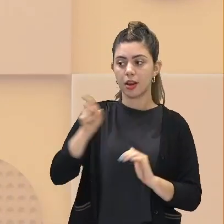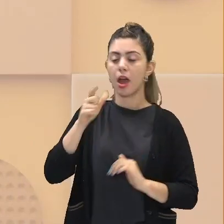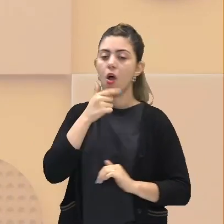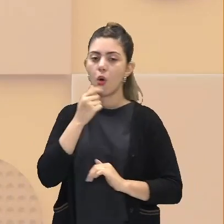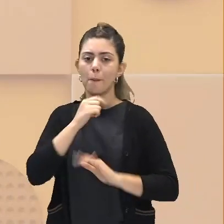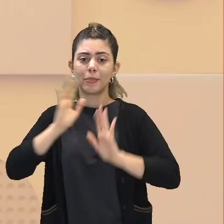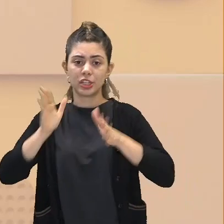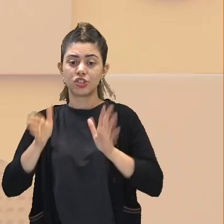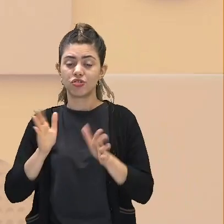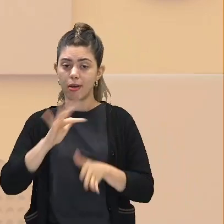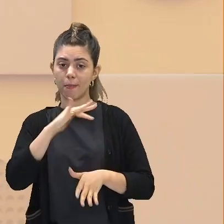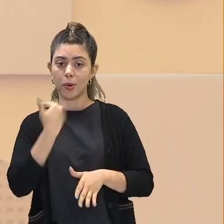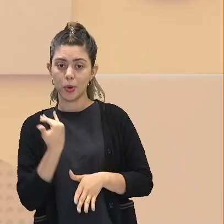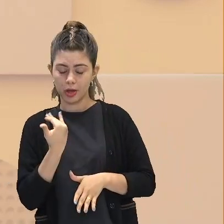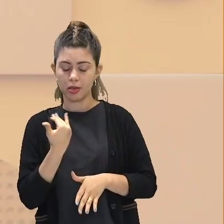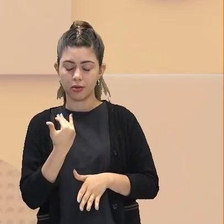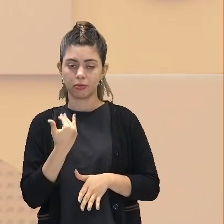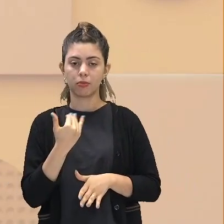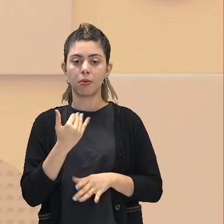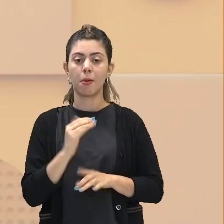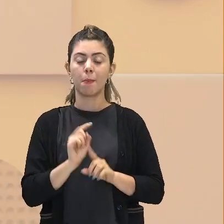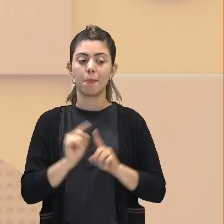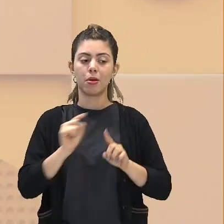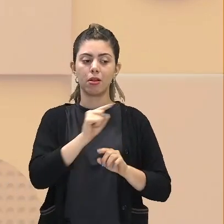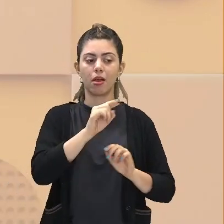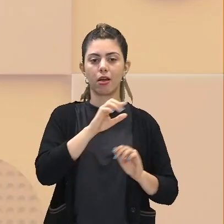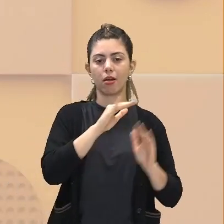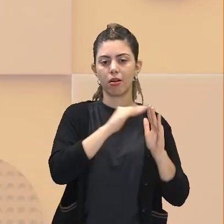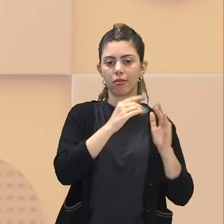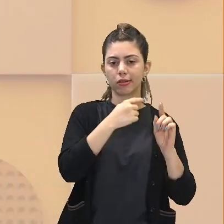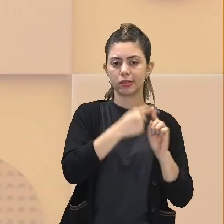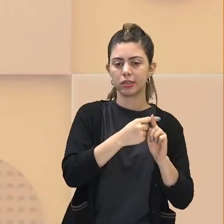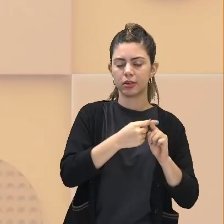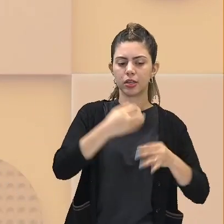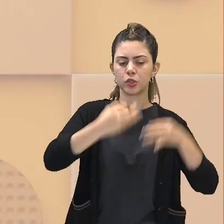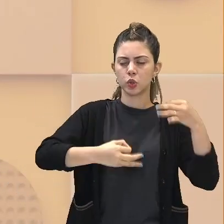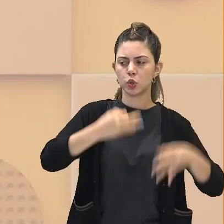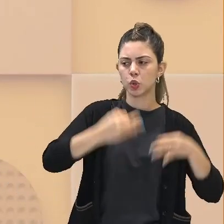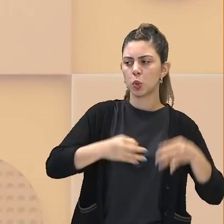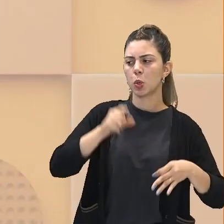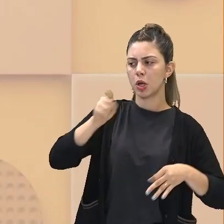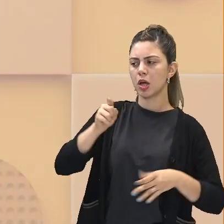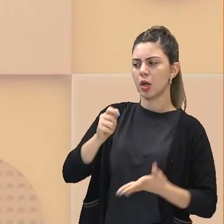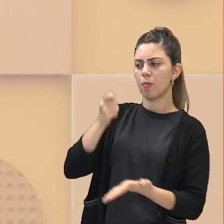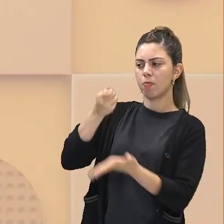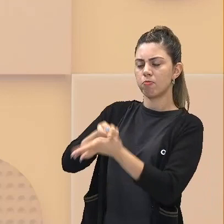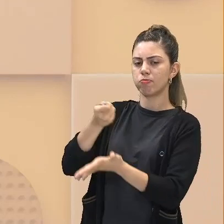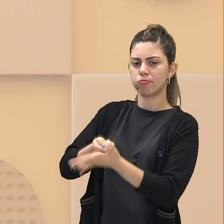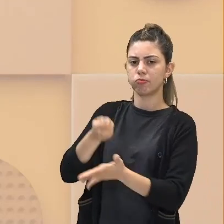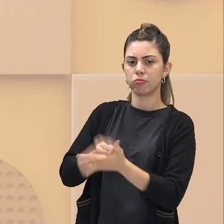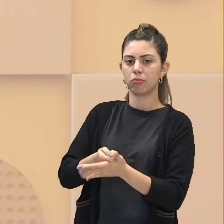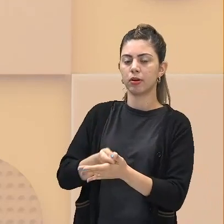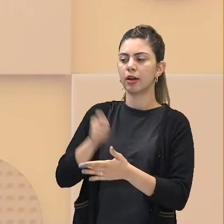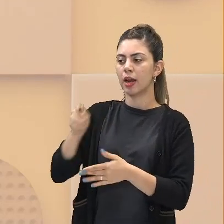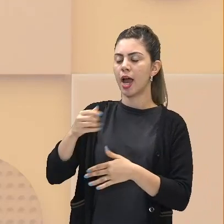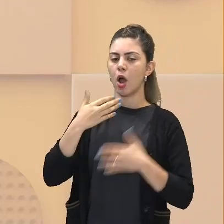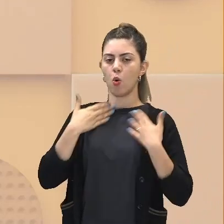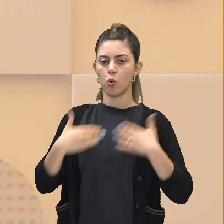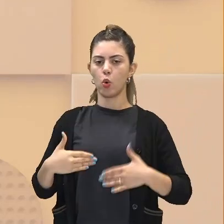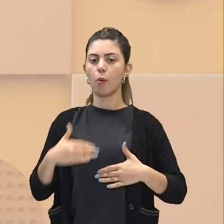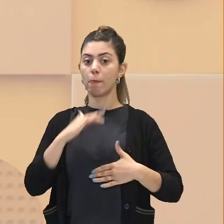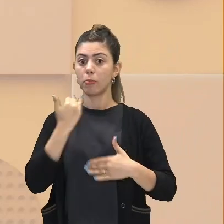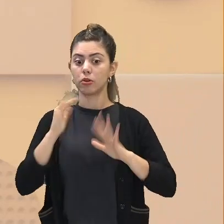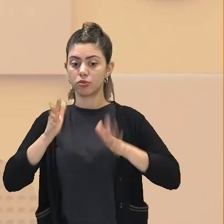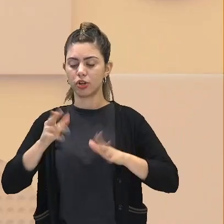foi julgado pelos tribunais eclesiásticos. No entanto, ele foi acolhido por nobres